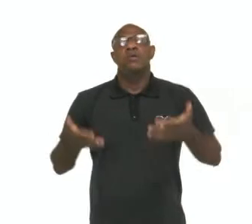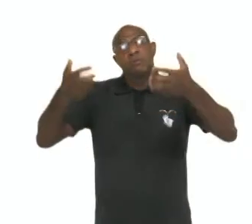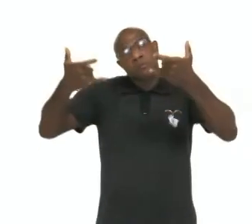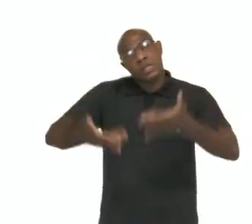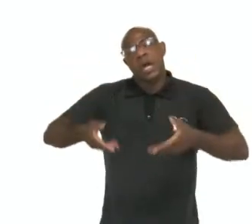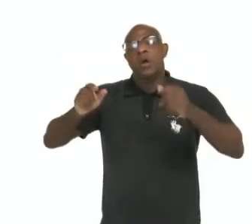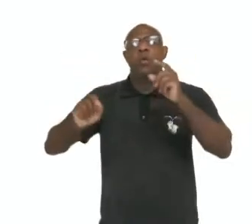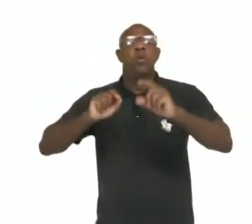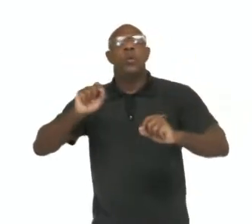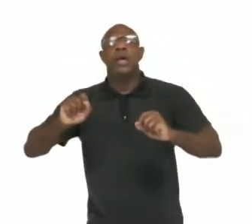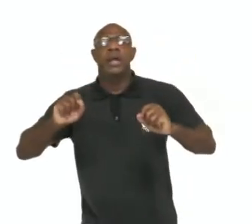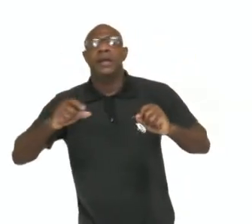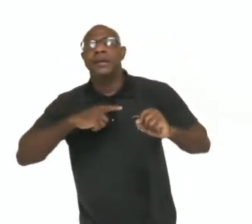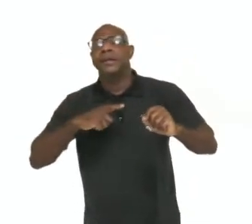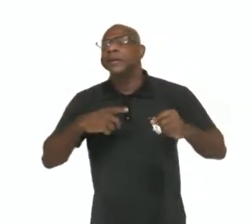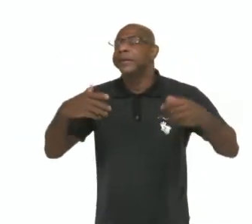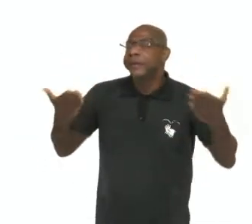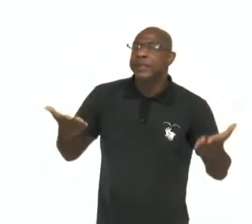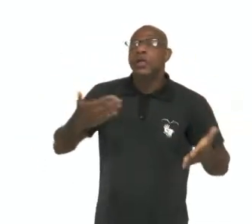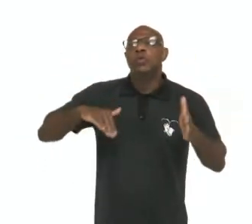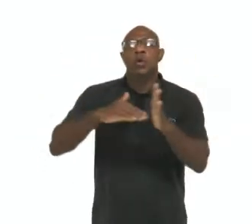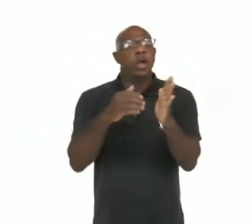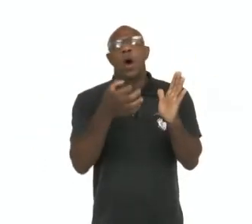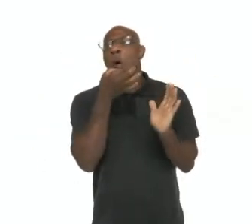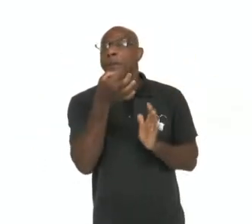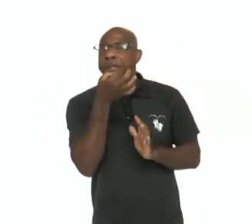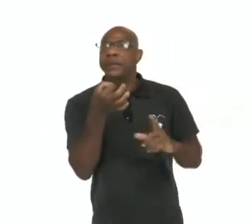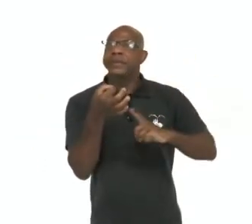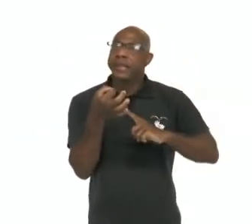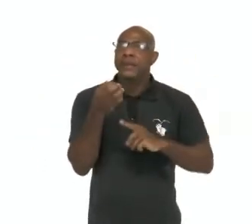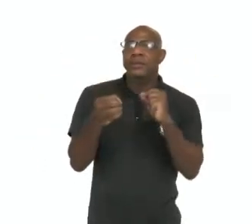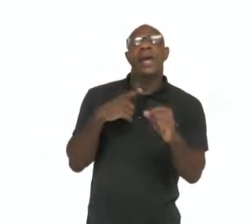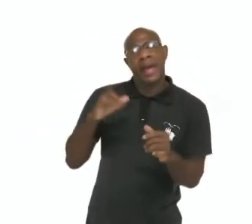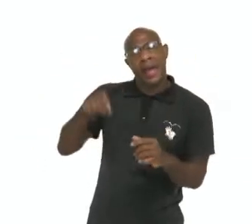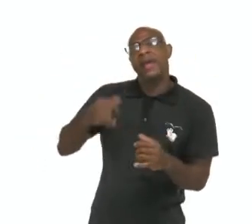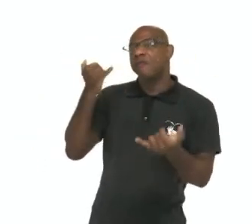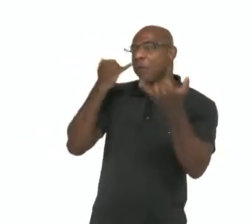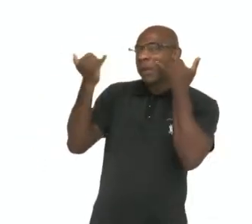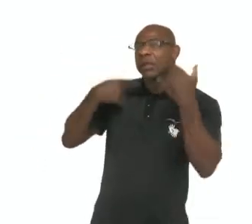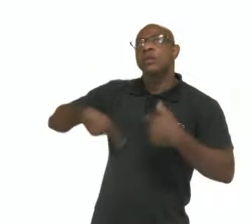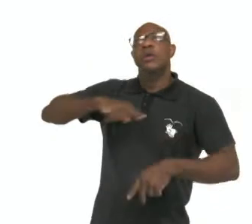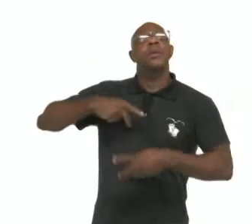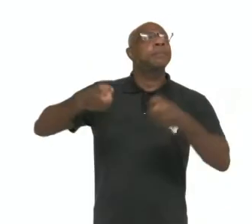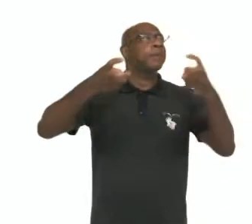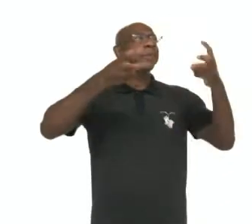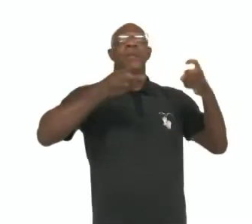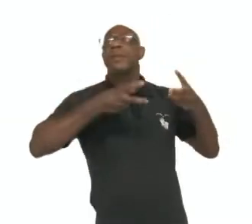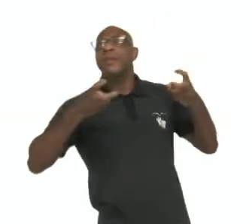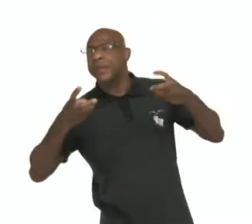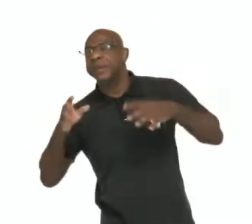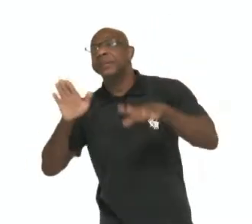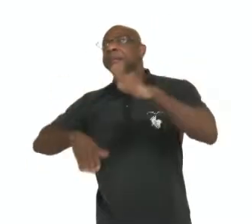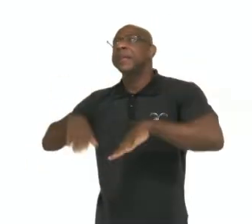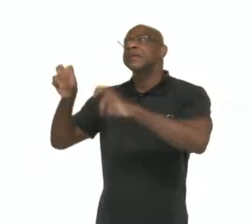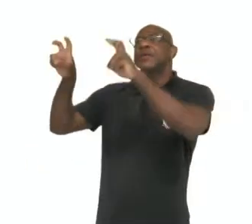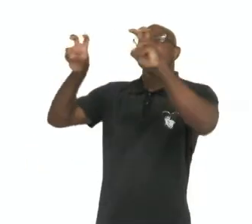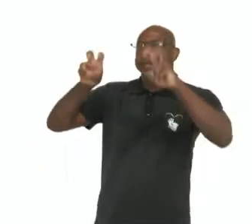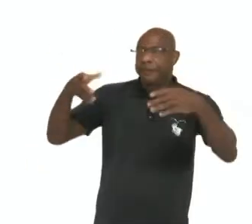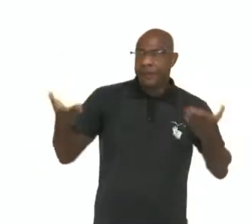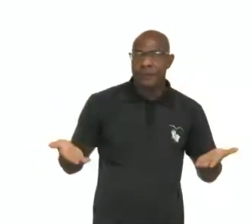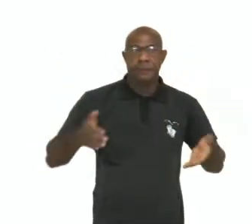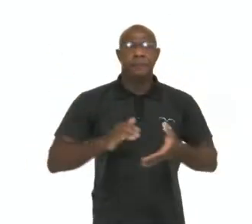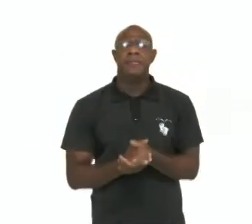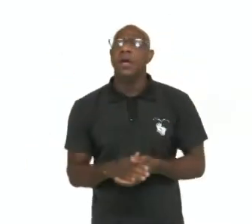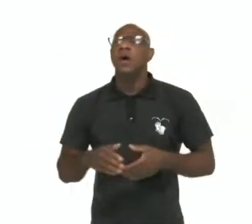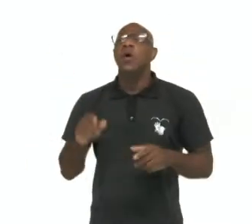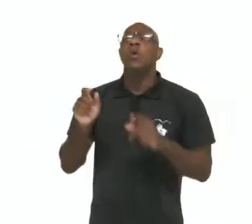um pouquinho disso. A gente sabe que toda opinião tem a ver com as informações que nós possuímos a respeito de um determinado assunto. Sobre o